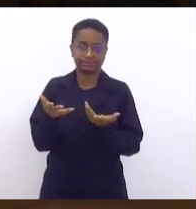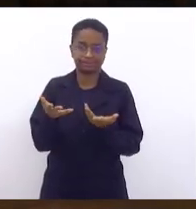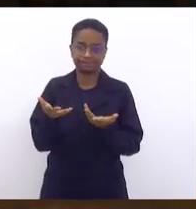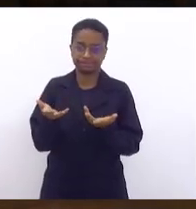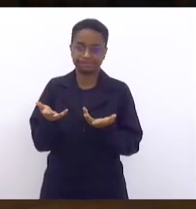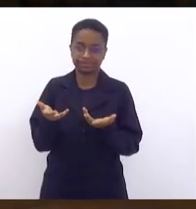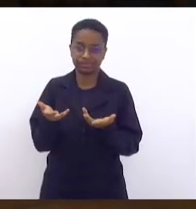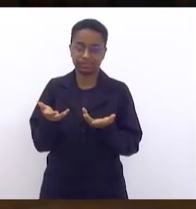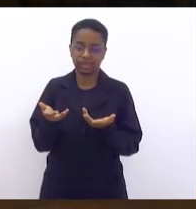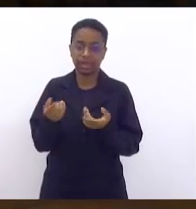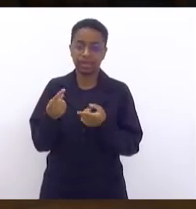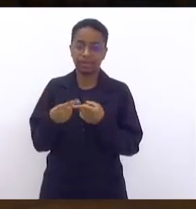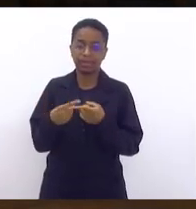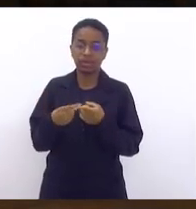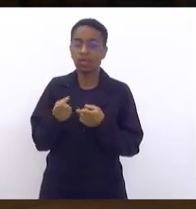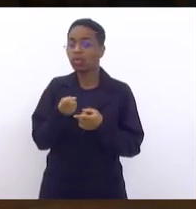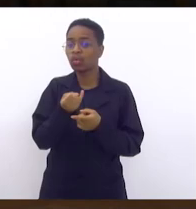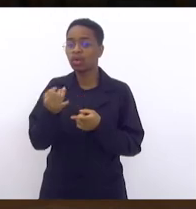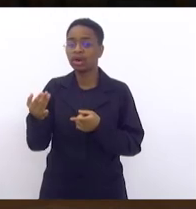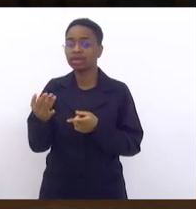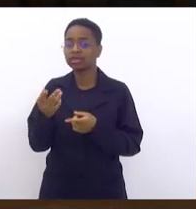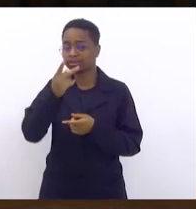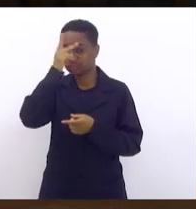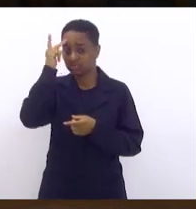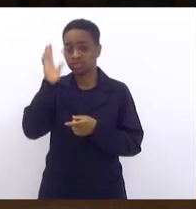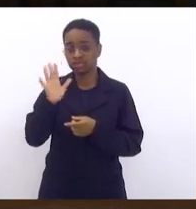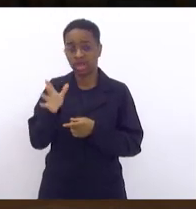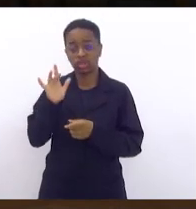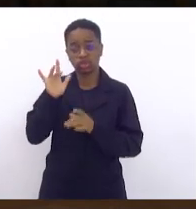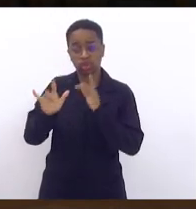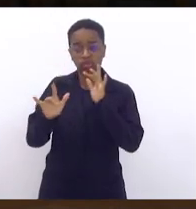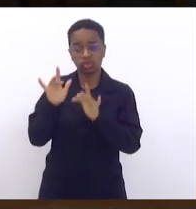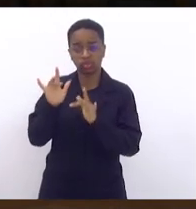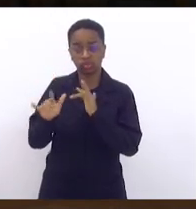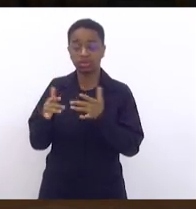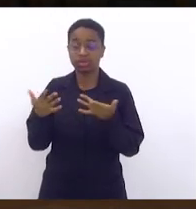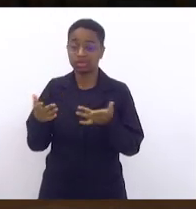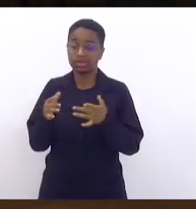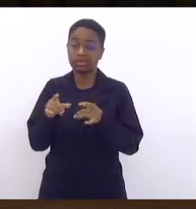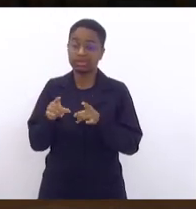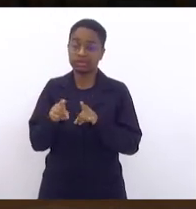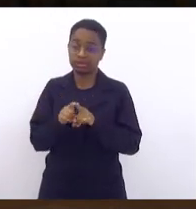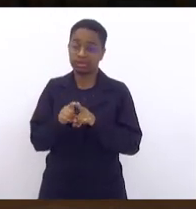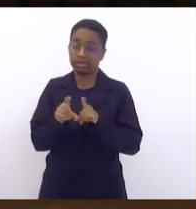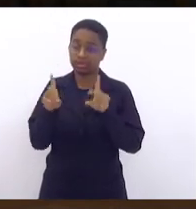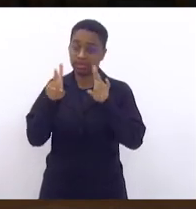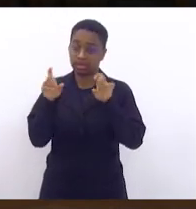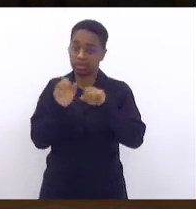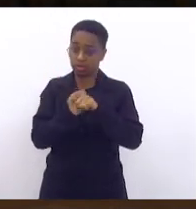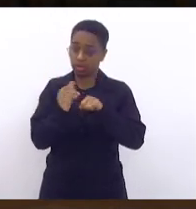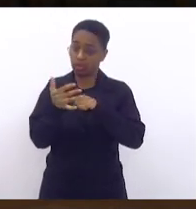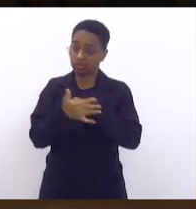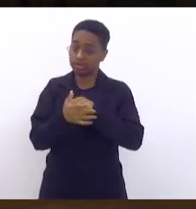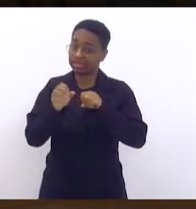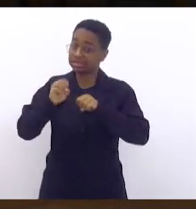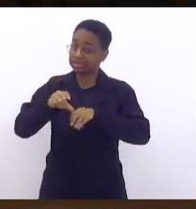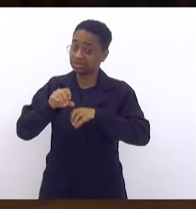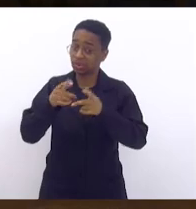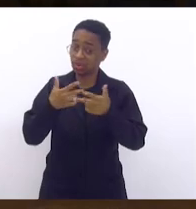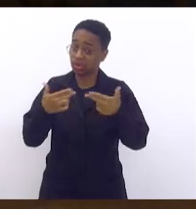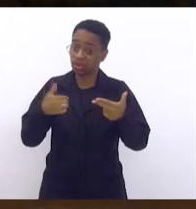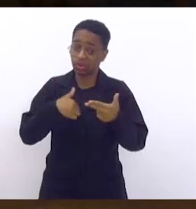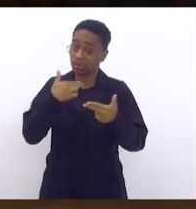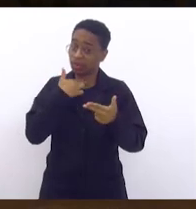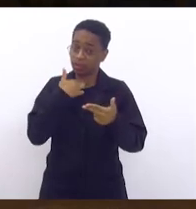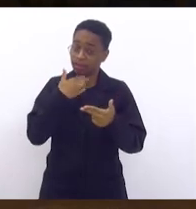quantas quantas mãos essa embalagem passou eu acho que a covid ela trouxe uma lição que eu não posso